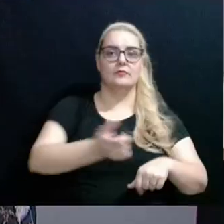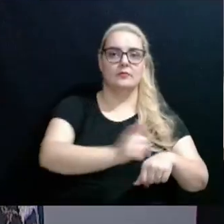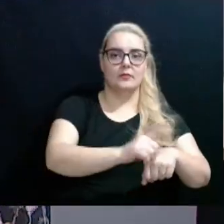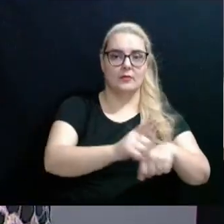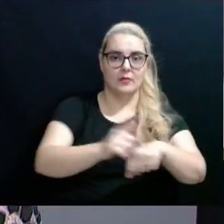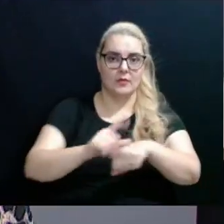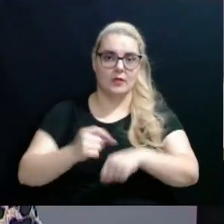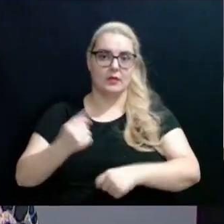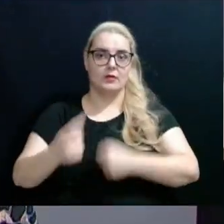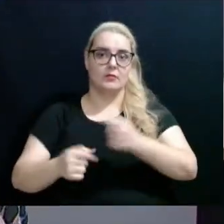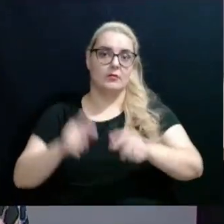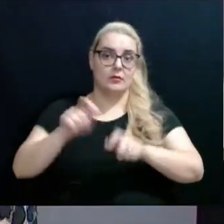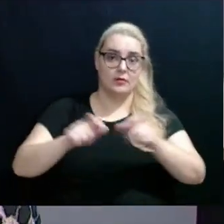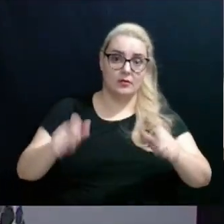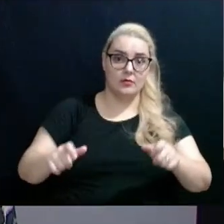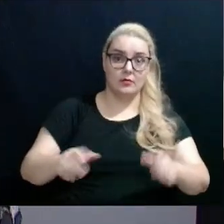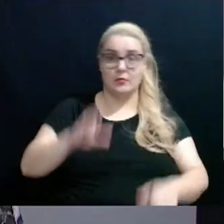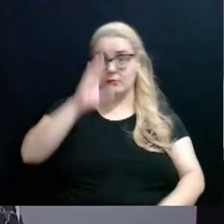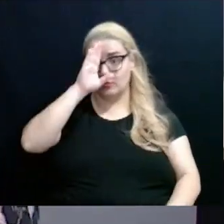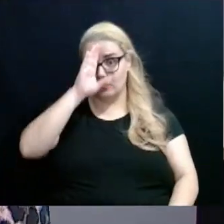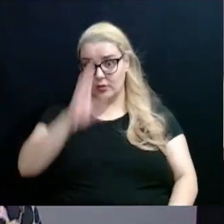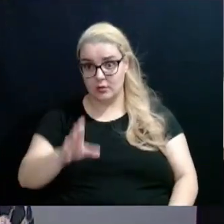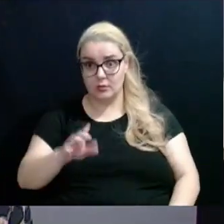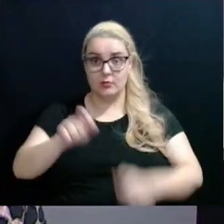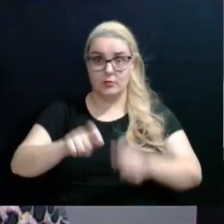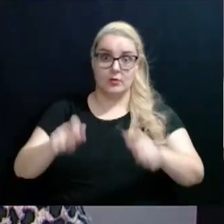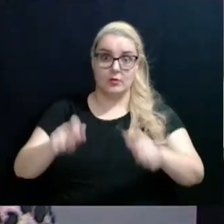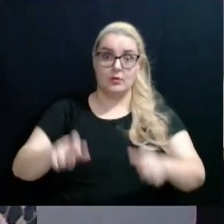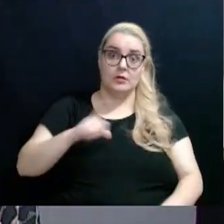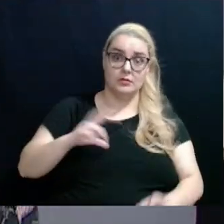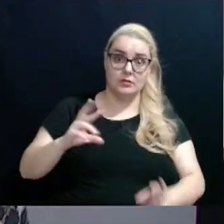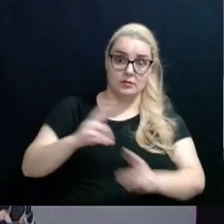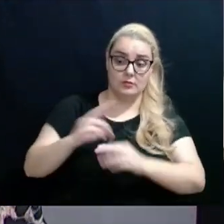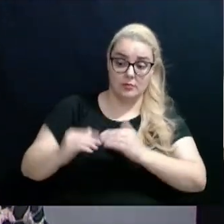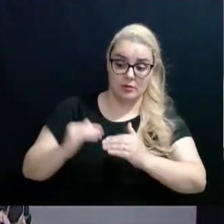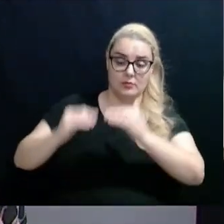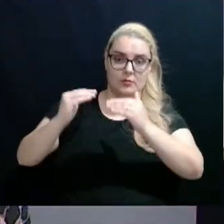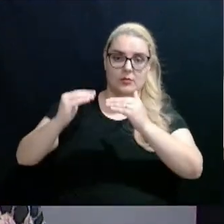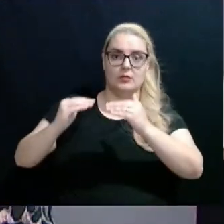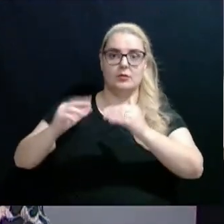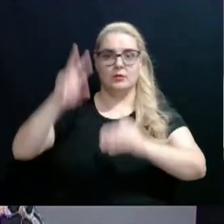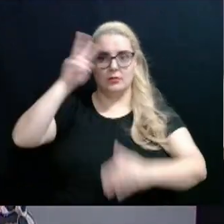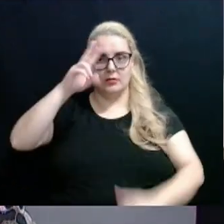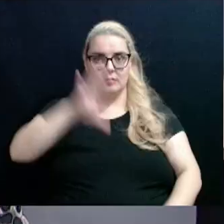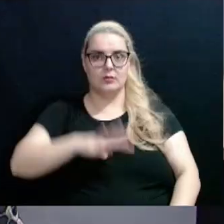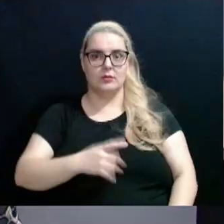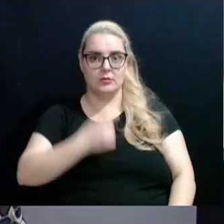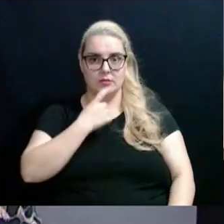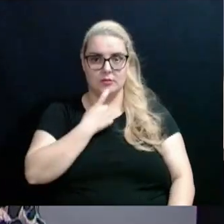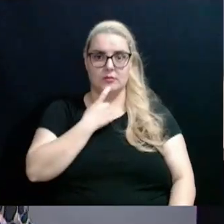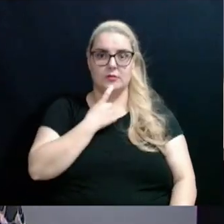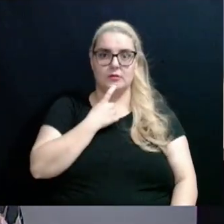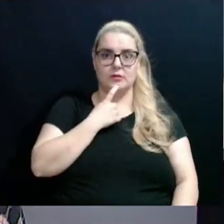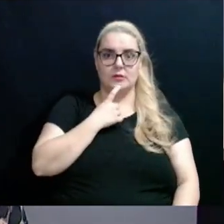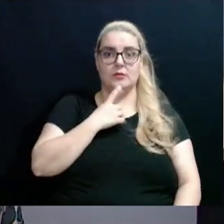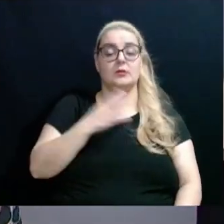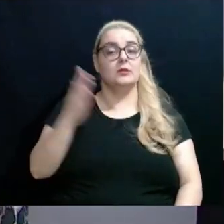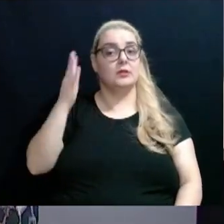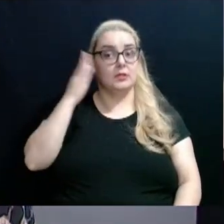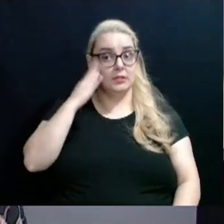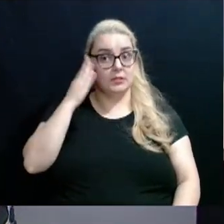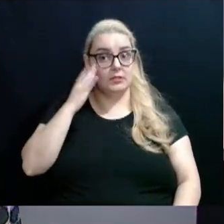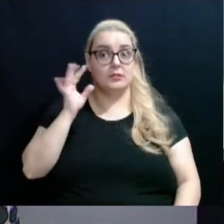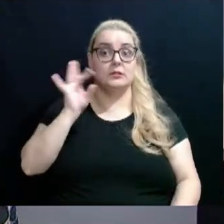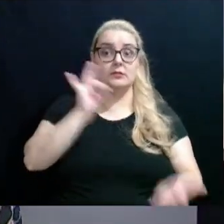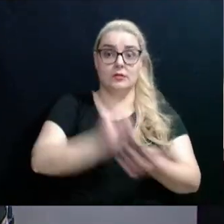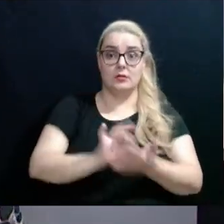algumas pessoas, principalmente pessoas que têm uma relação, uma construção da história do município de Campinas, né, e que sabem, né, da origem da nossa